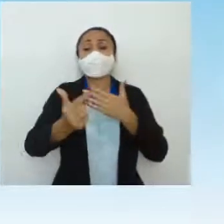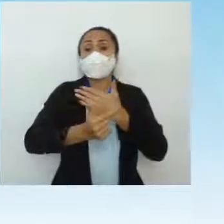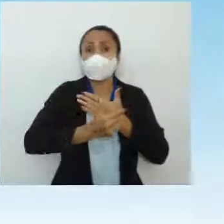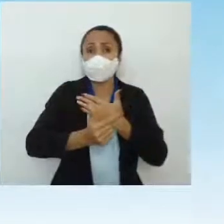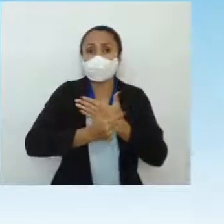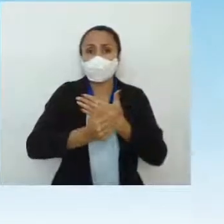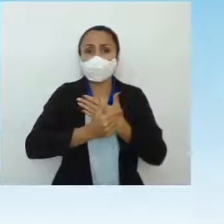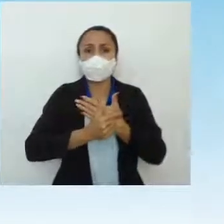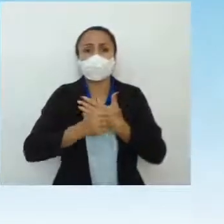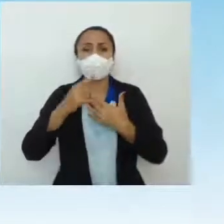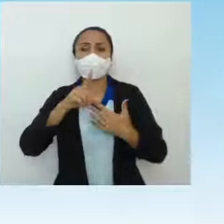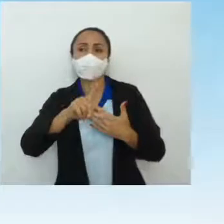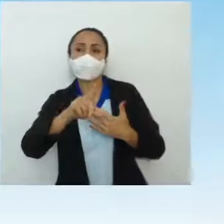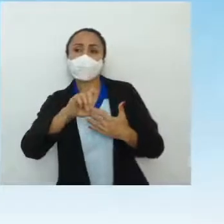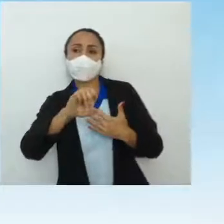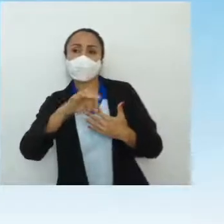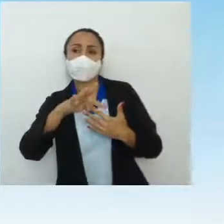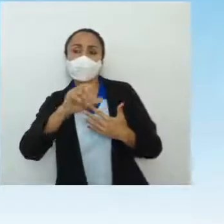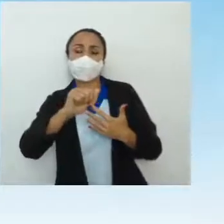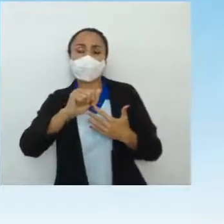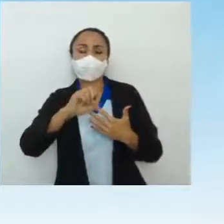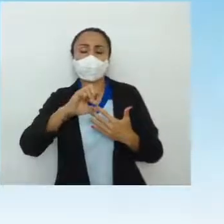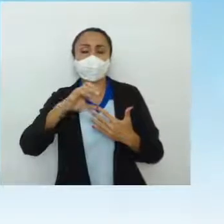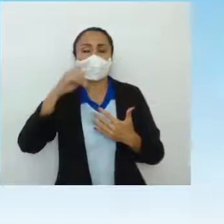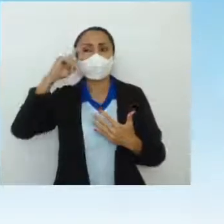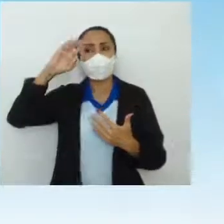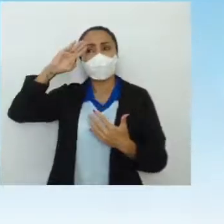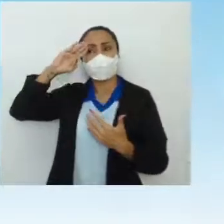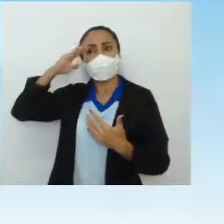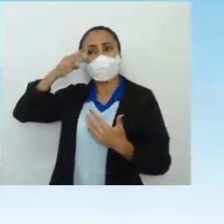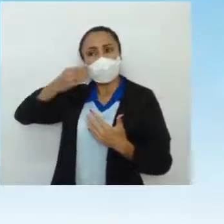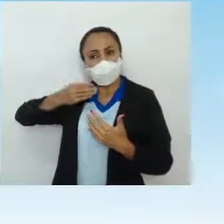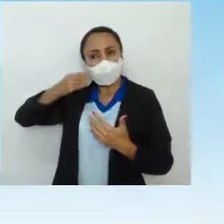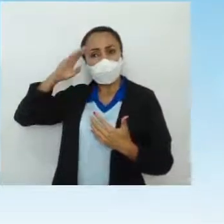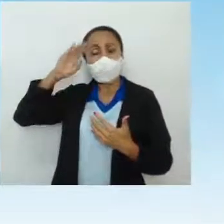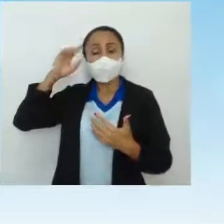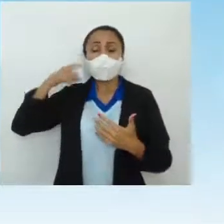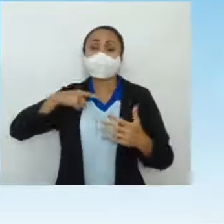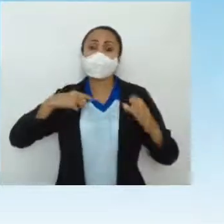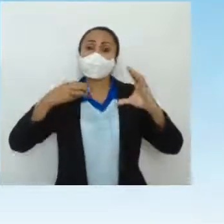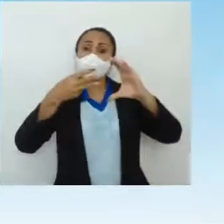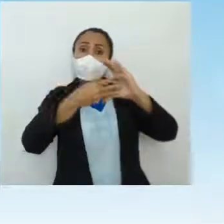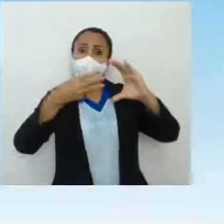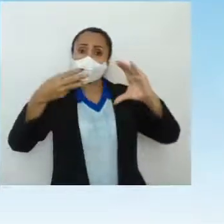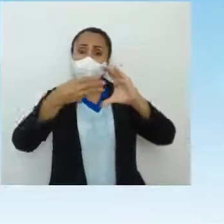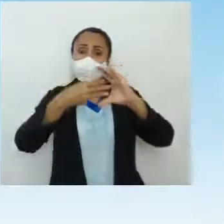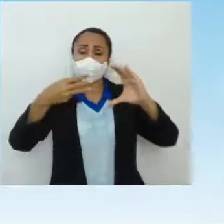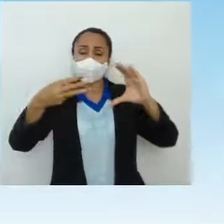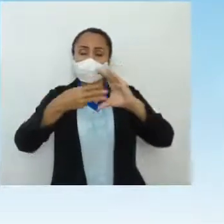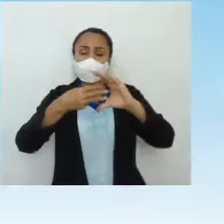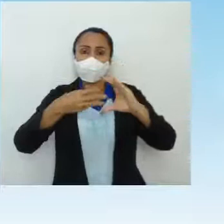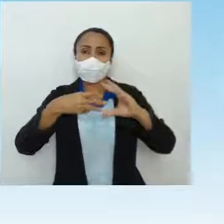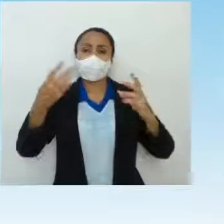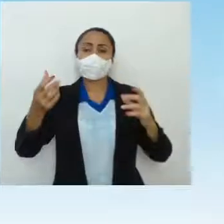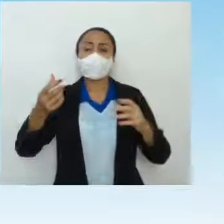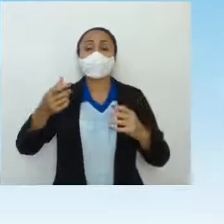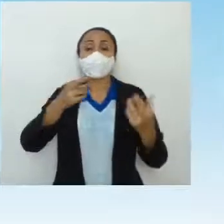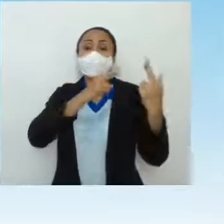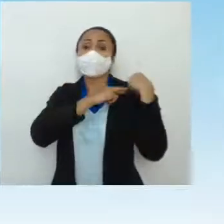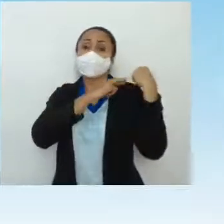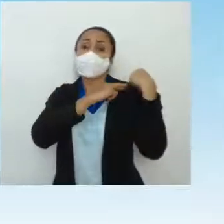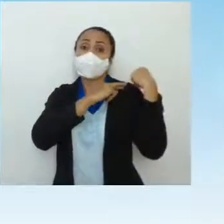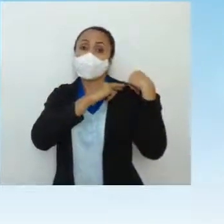uma lente. Há também a retina, que contém as células fotossensíveis, que são responsáveis